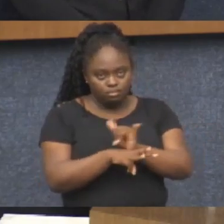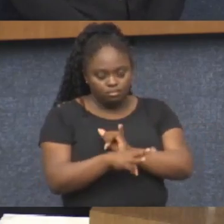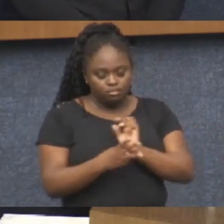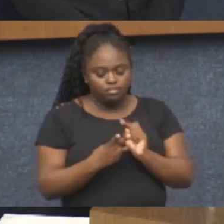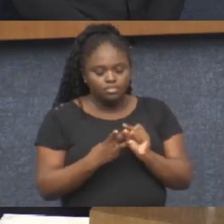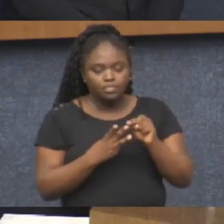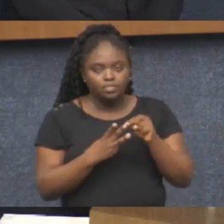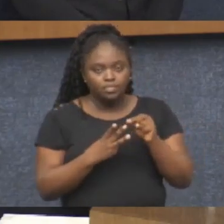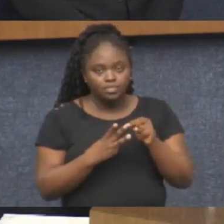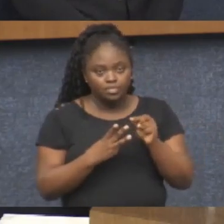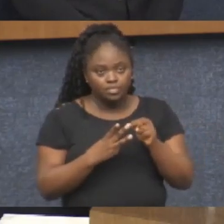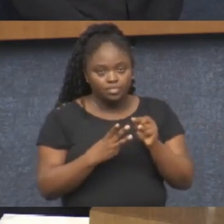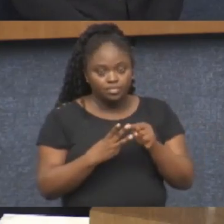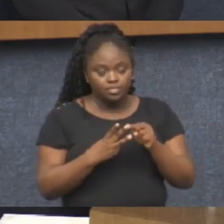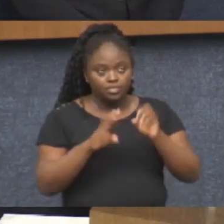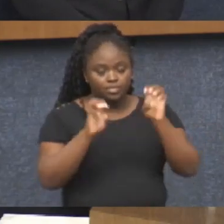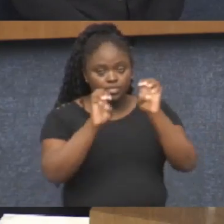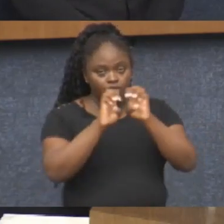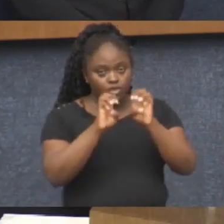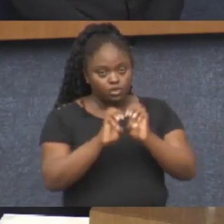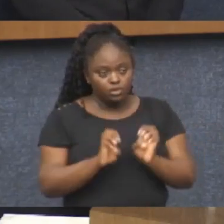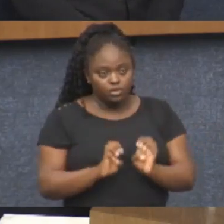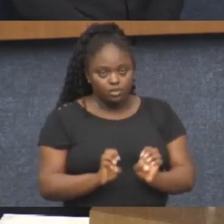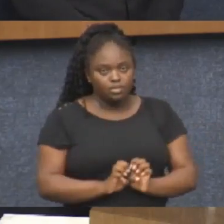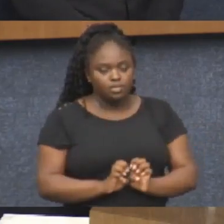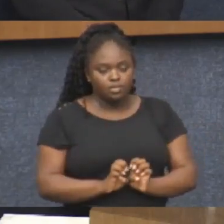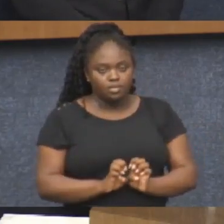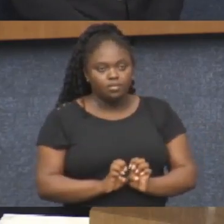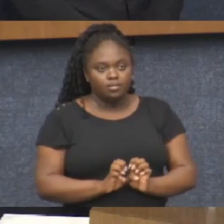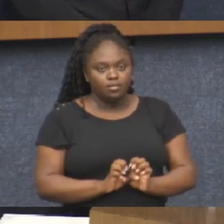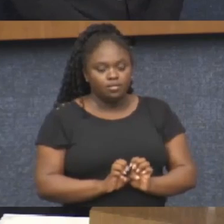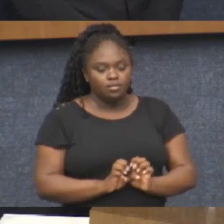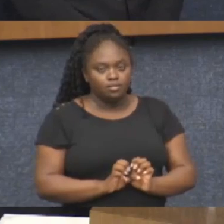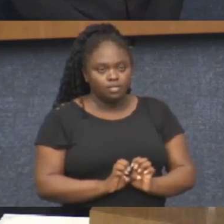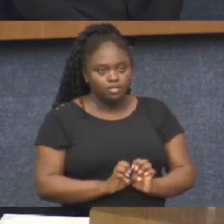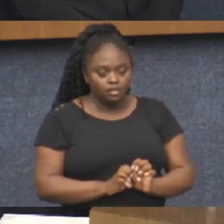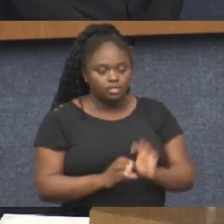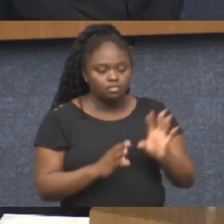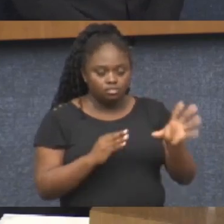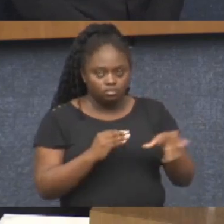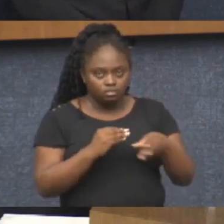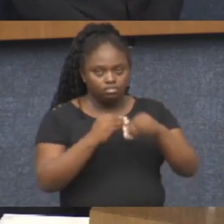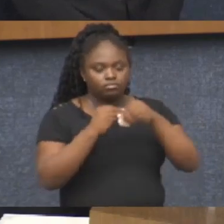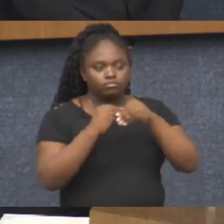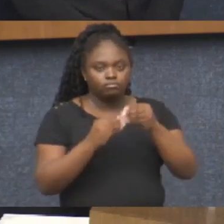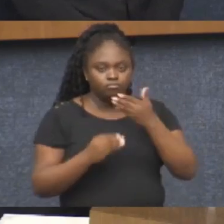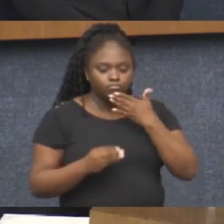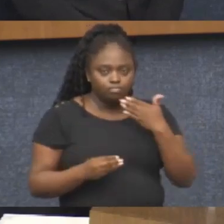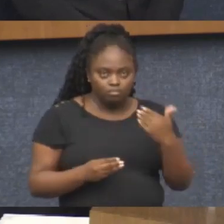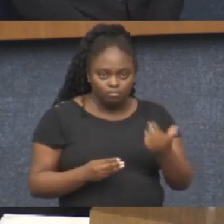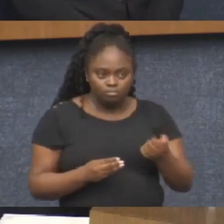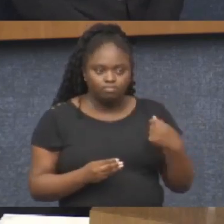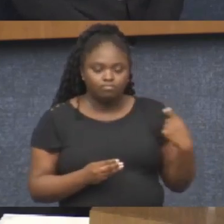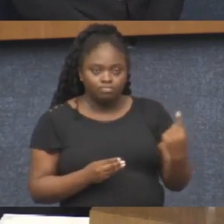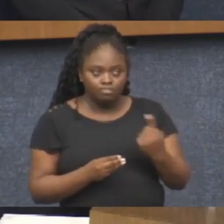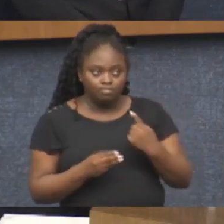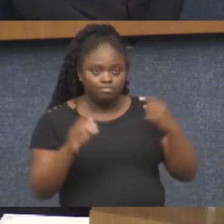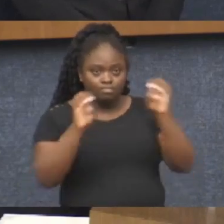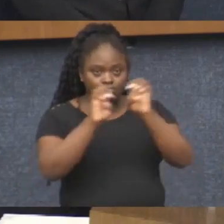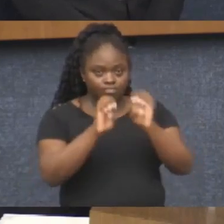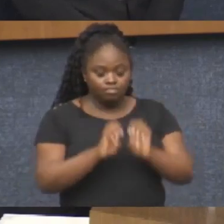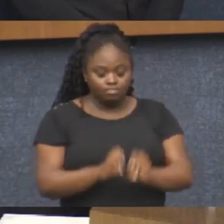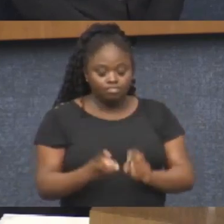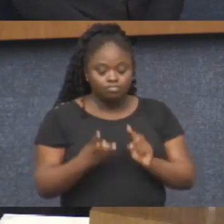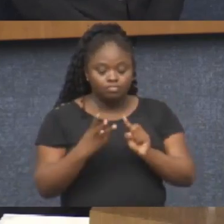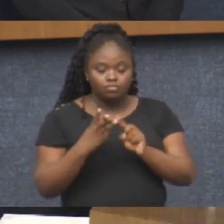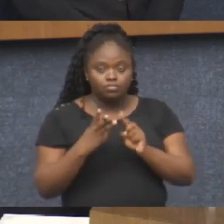mesmo do nosso município, o eixo estrutural, né, de implementação e de melhoria da nossa infraestrutura